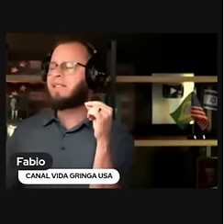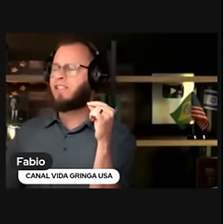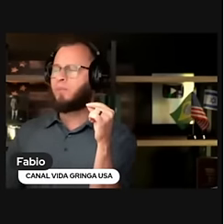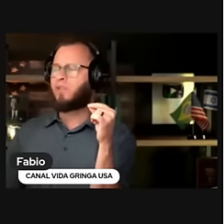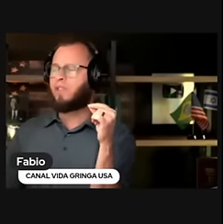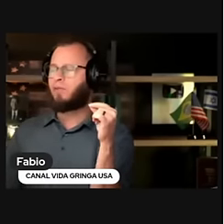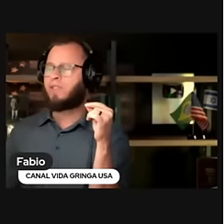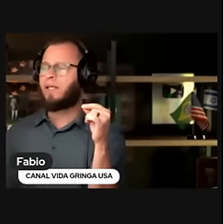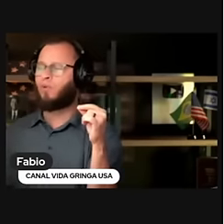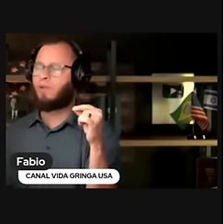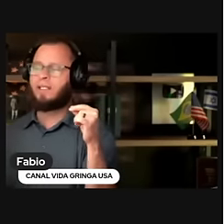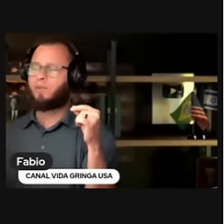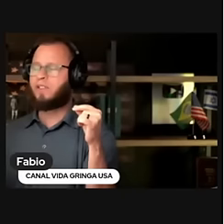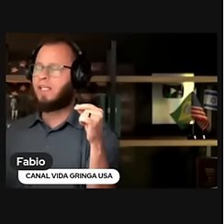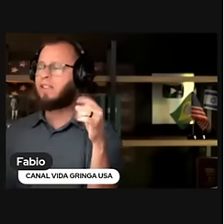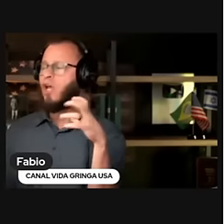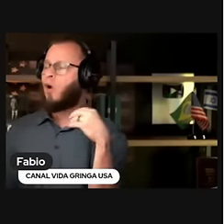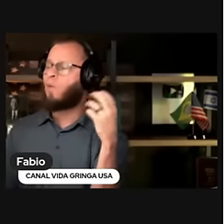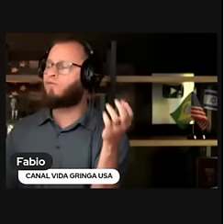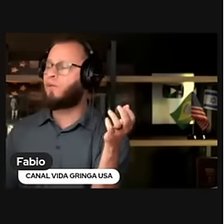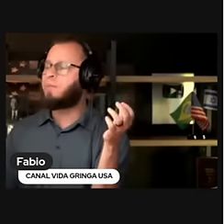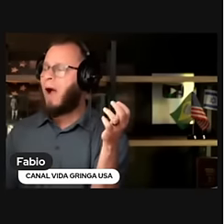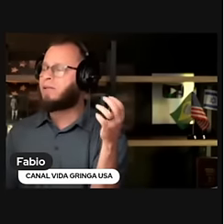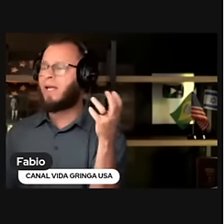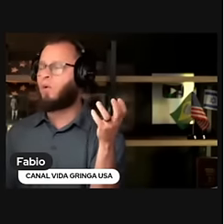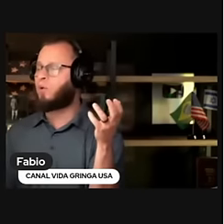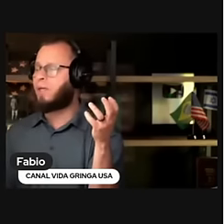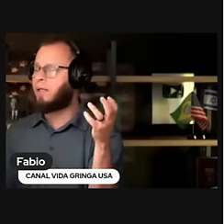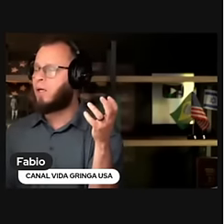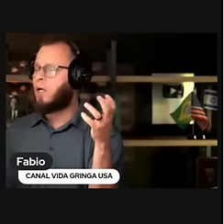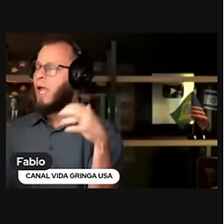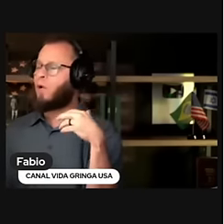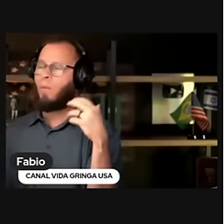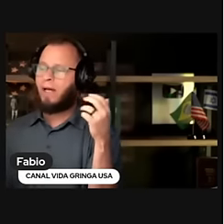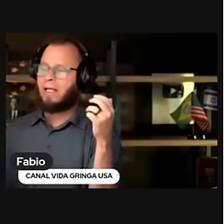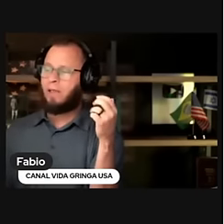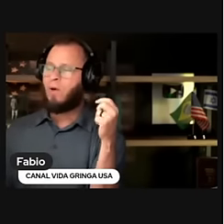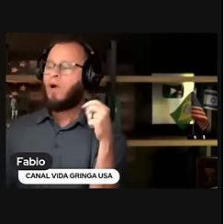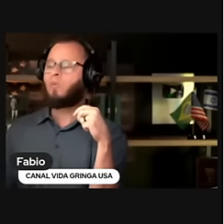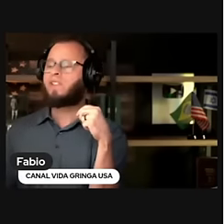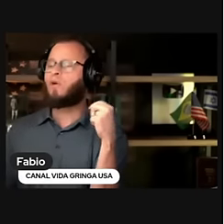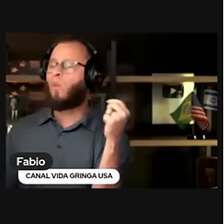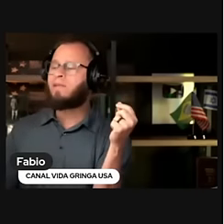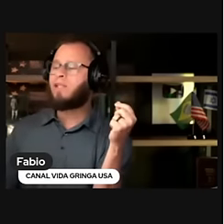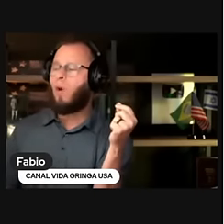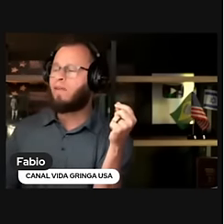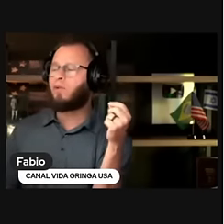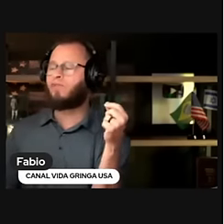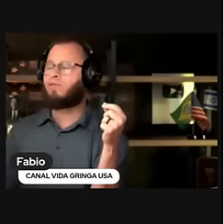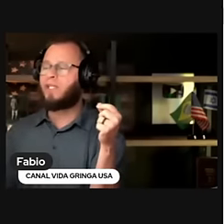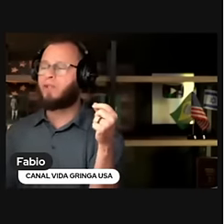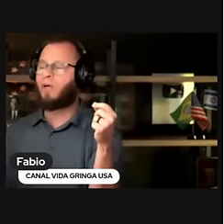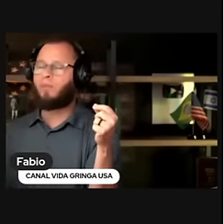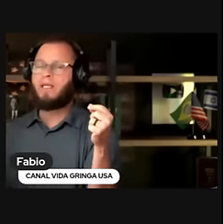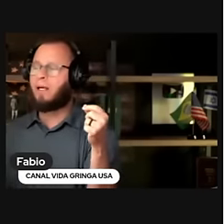37% dos eleitores nas pesquisas confi em bidel na economia em comparação com 59 do